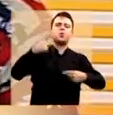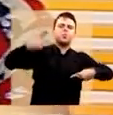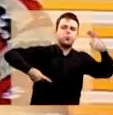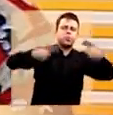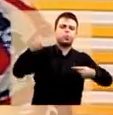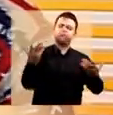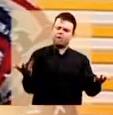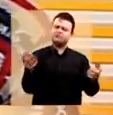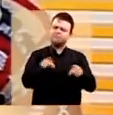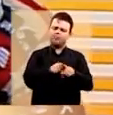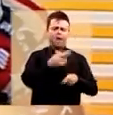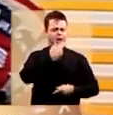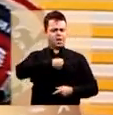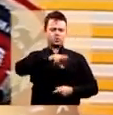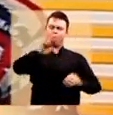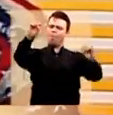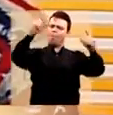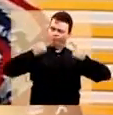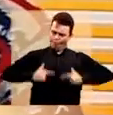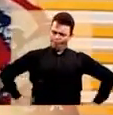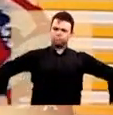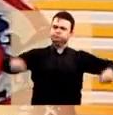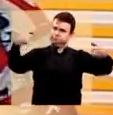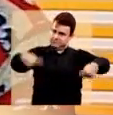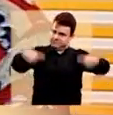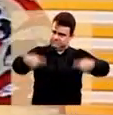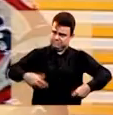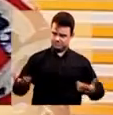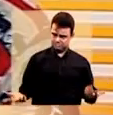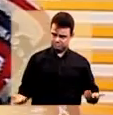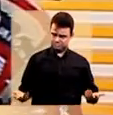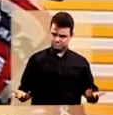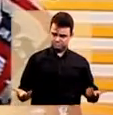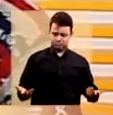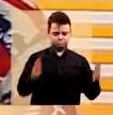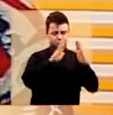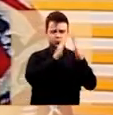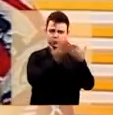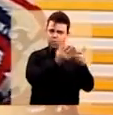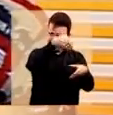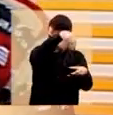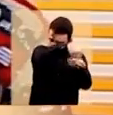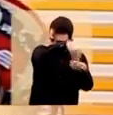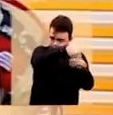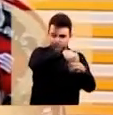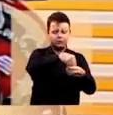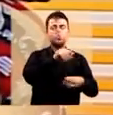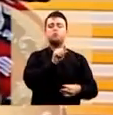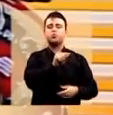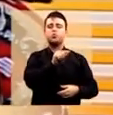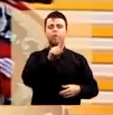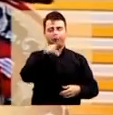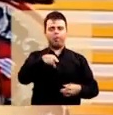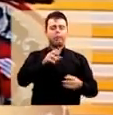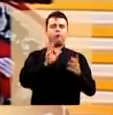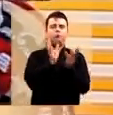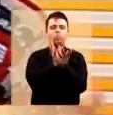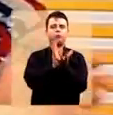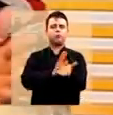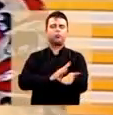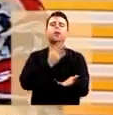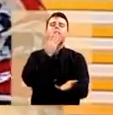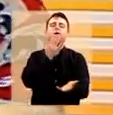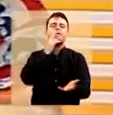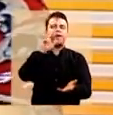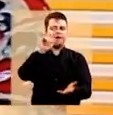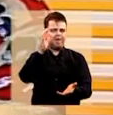não é. Escola sem religião. Escola sem religião, nenhum espaço, todos os espaços, né? Aquela, a falsa democracia racial. Sim. É a